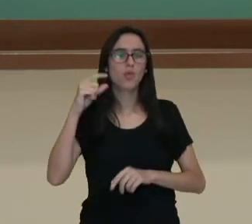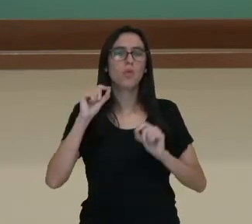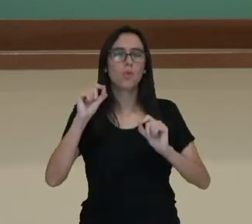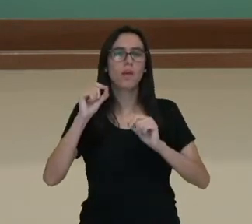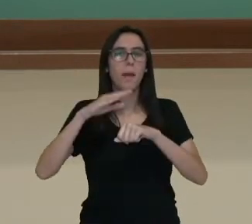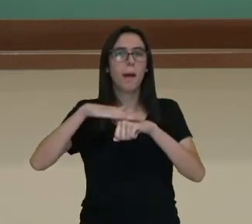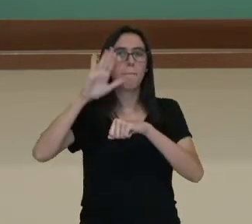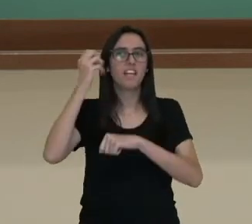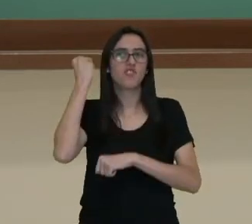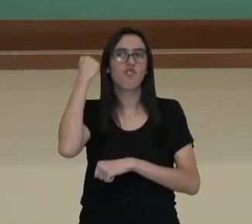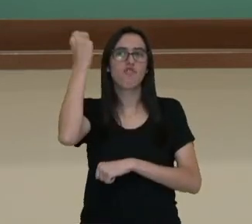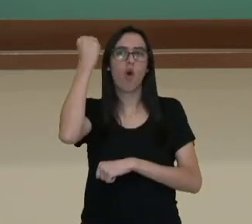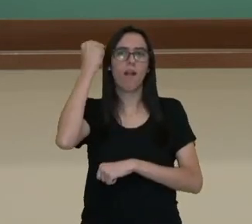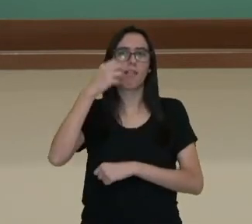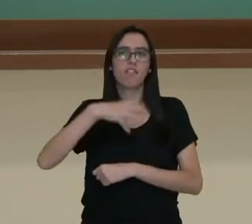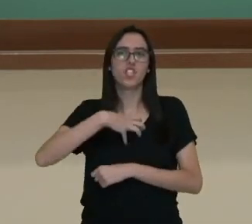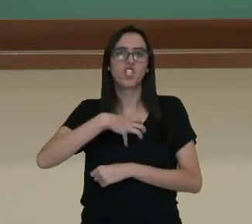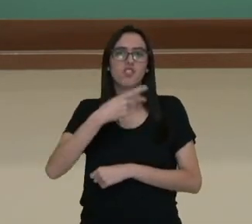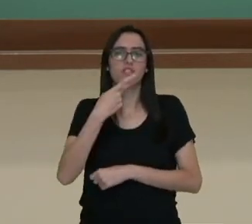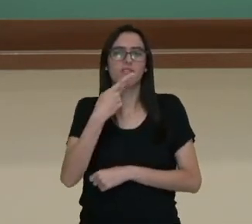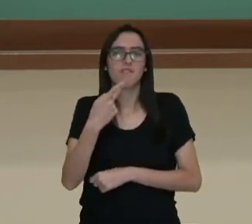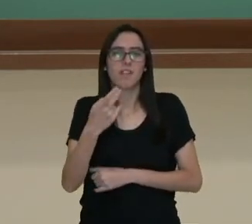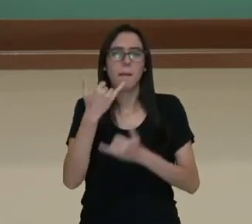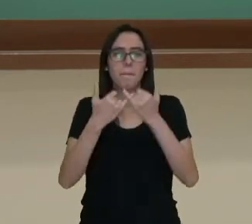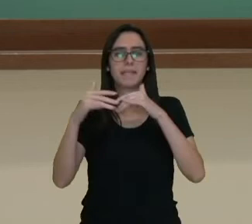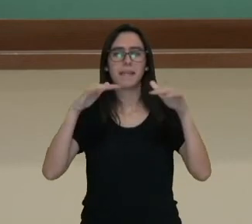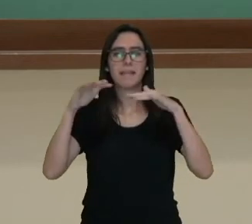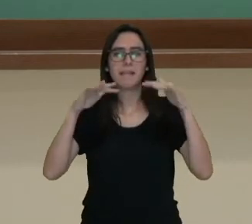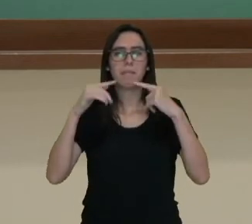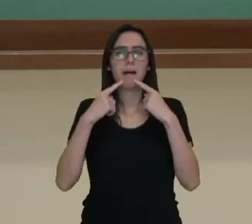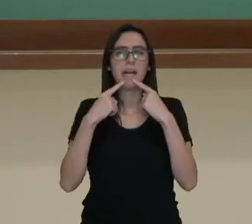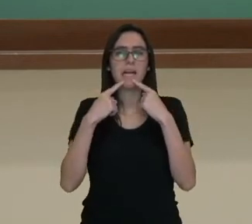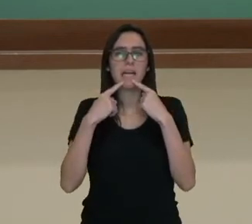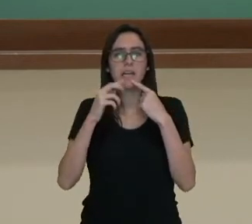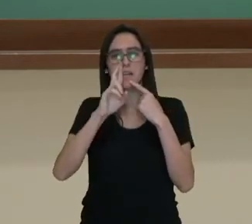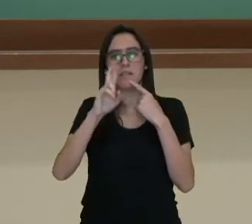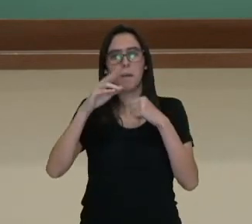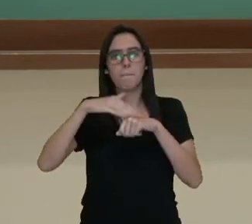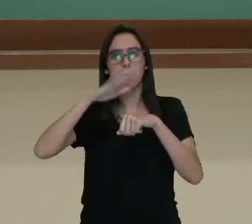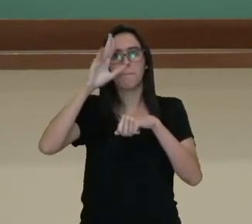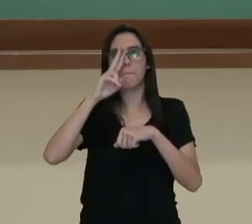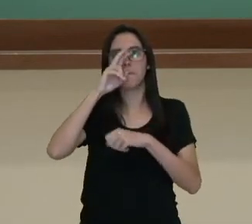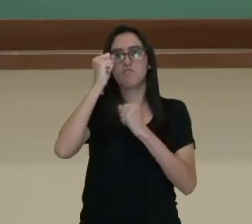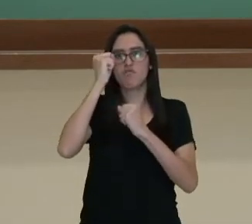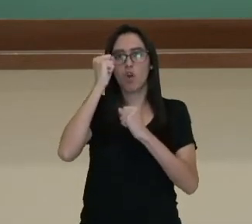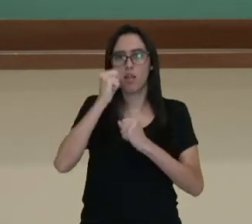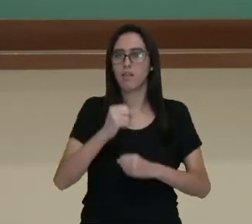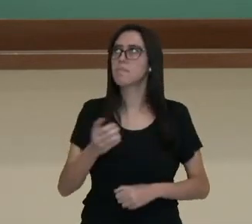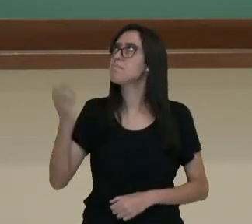mais forte, né, como se fosse tremido mesmo, esse prr, tá, ó, perro,